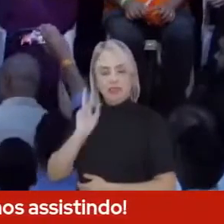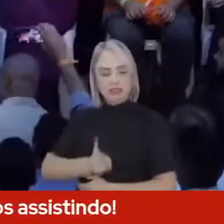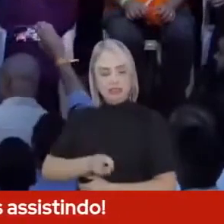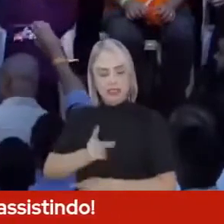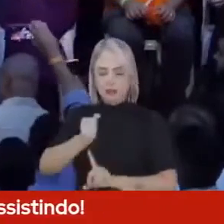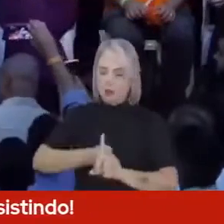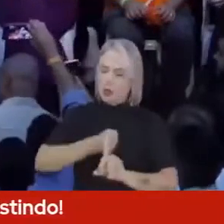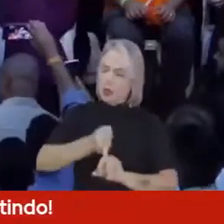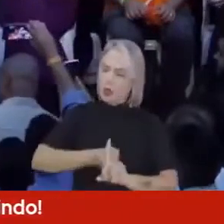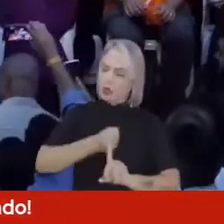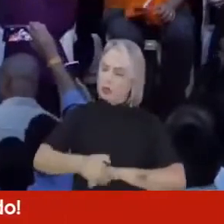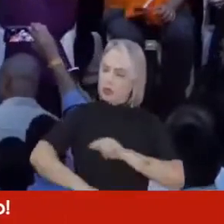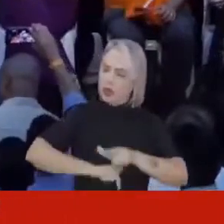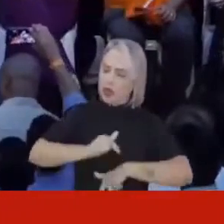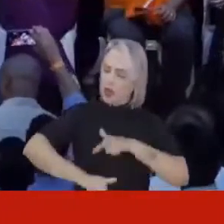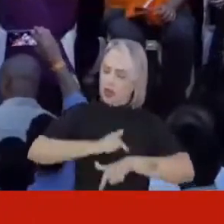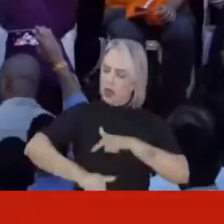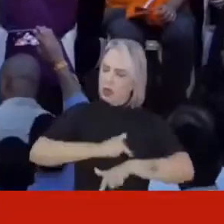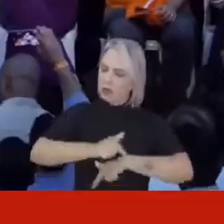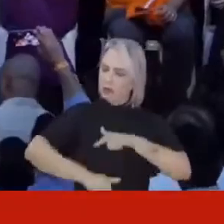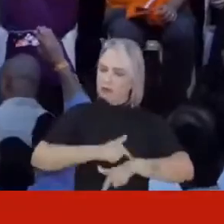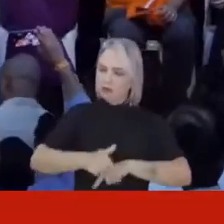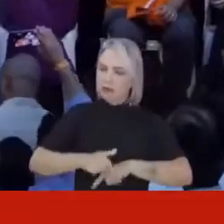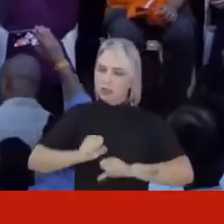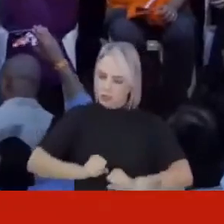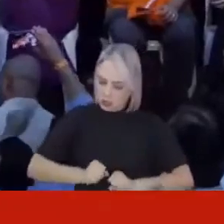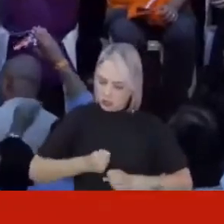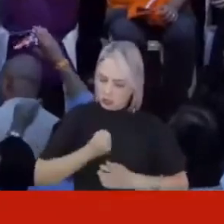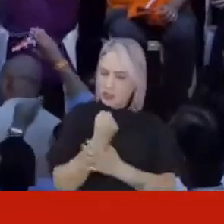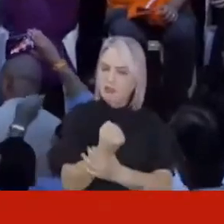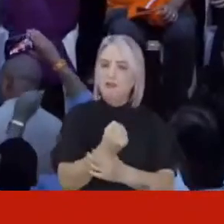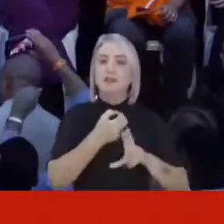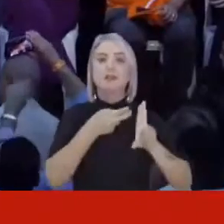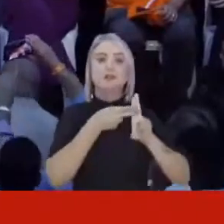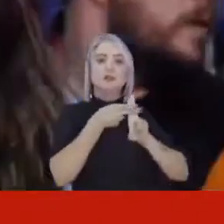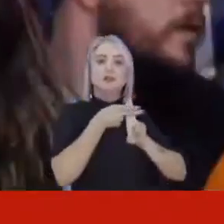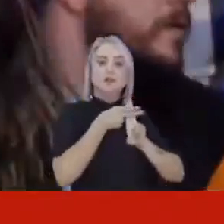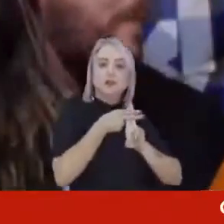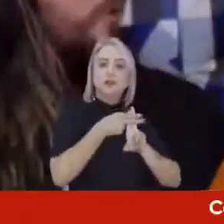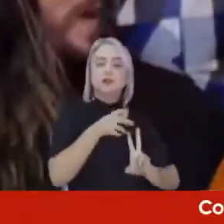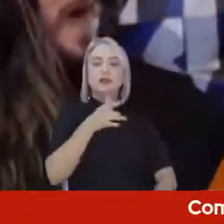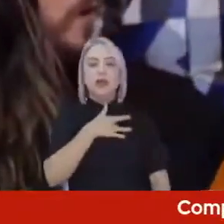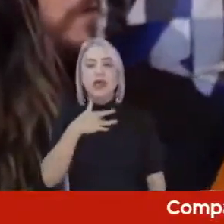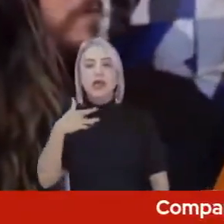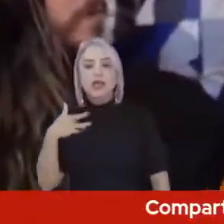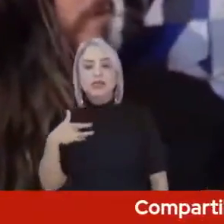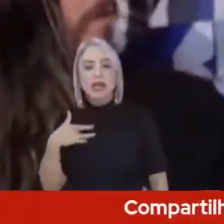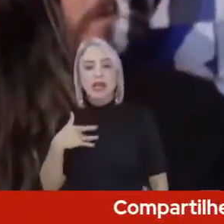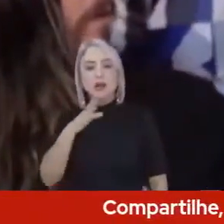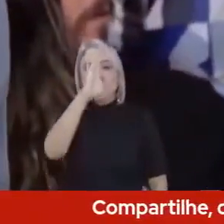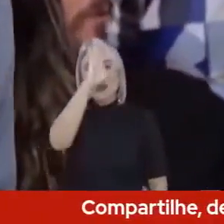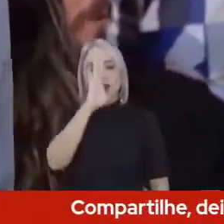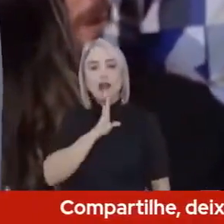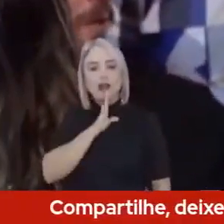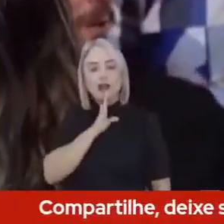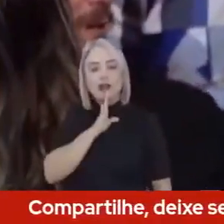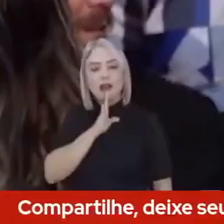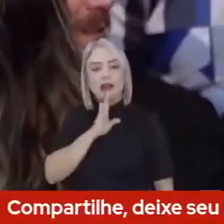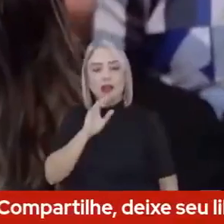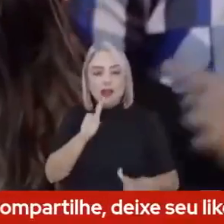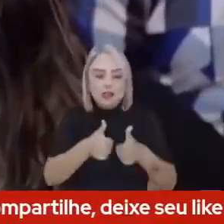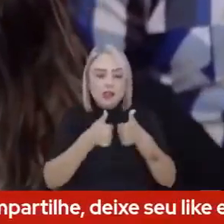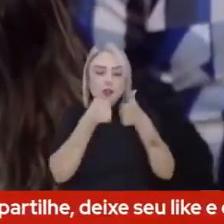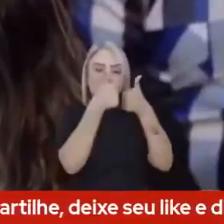pelos trabalhadores, defesa do SUS, da saúde gratuita e de qualidade.